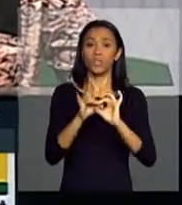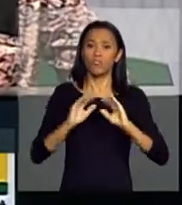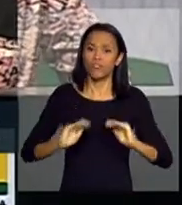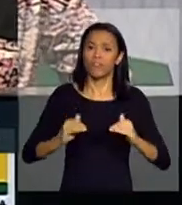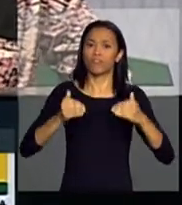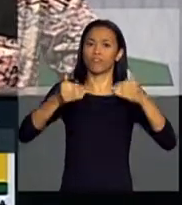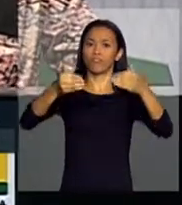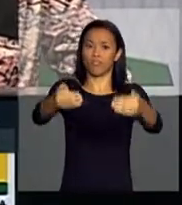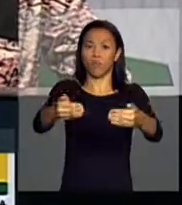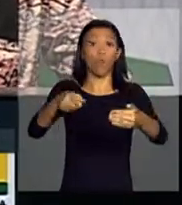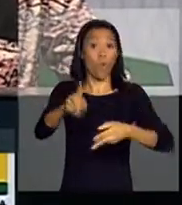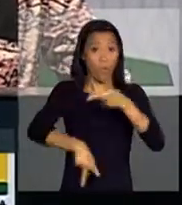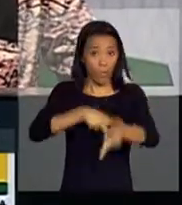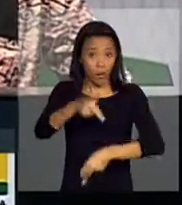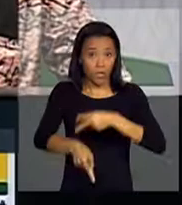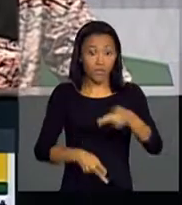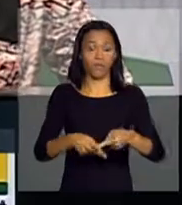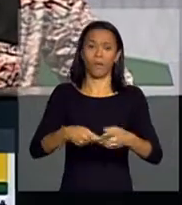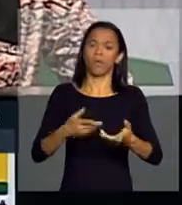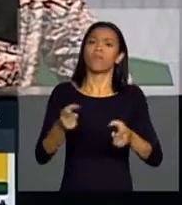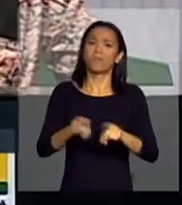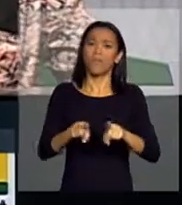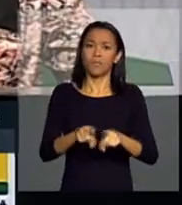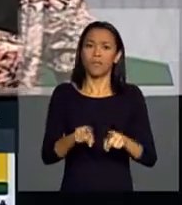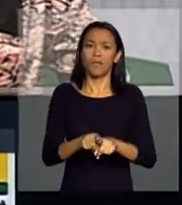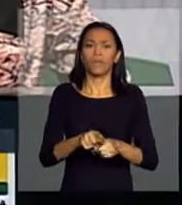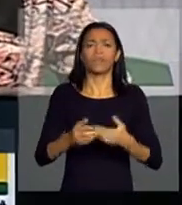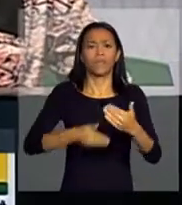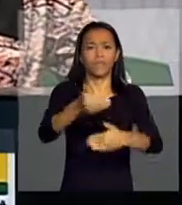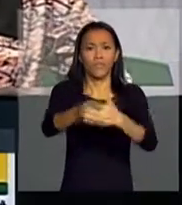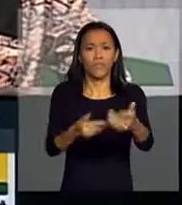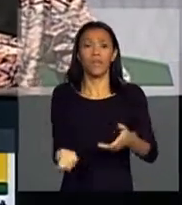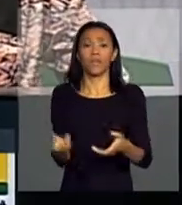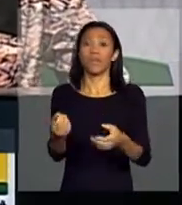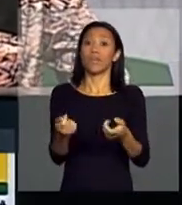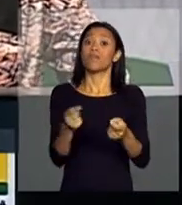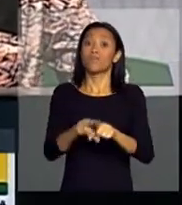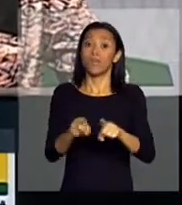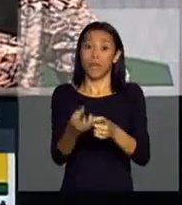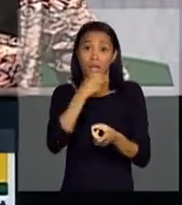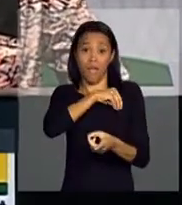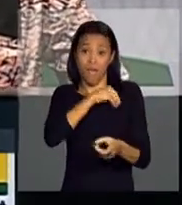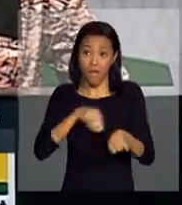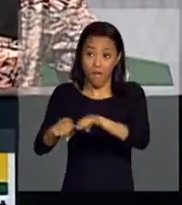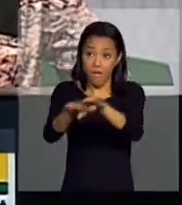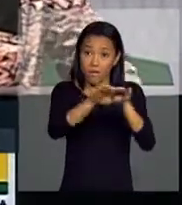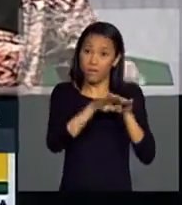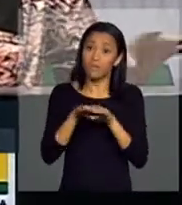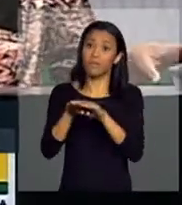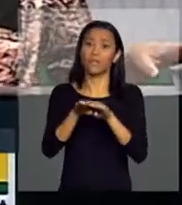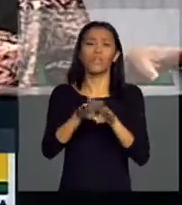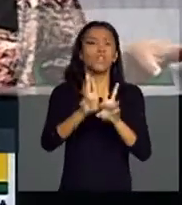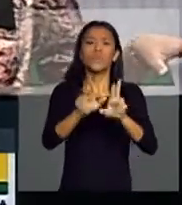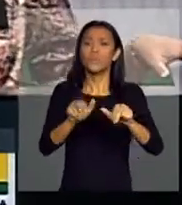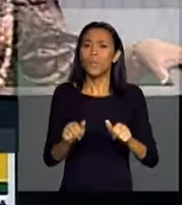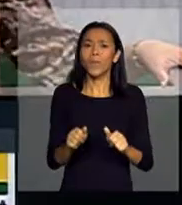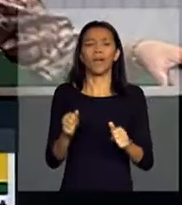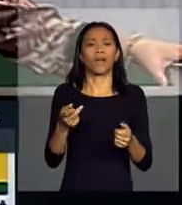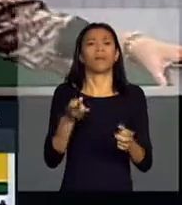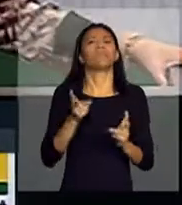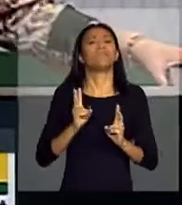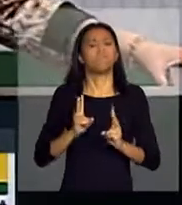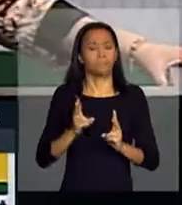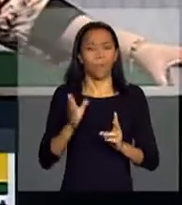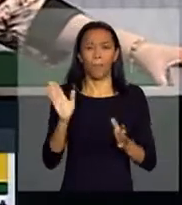crescer distribuir renda e incluir nunca é suficiente dizer isso nunca é suficiente